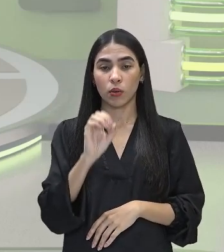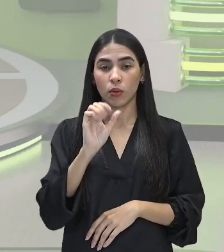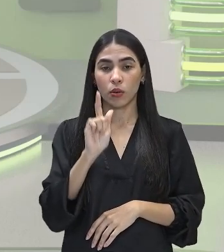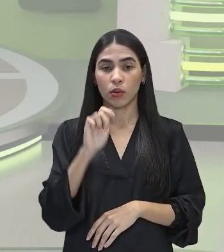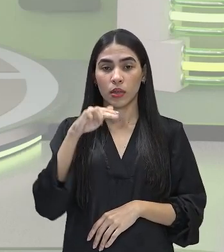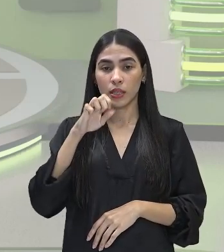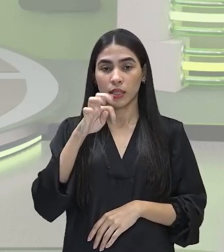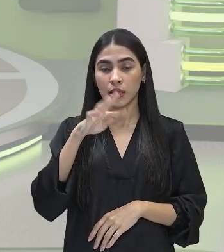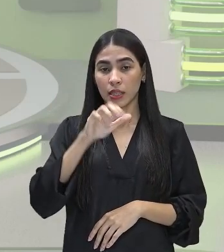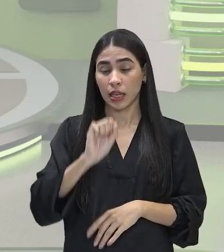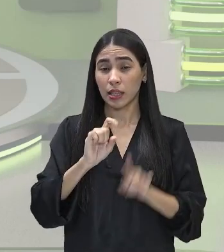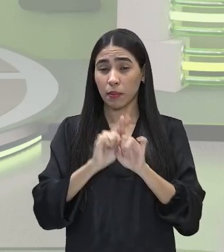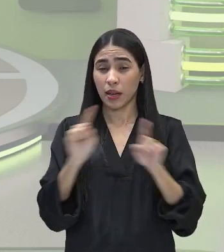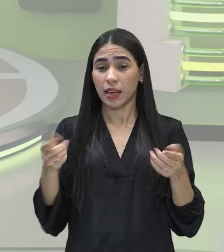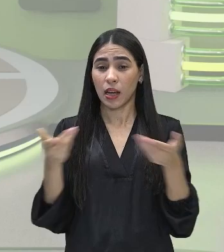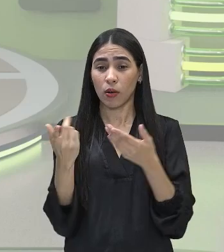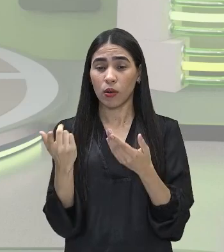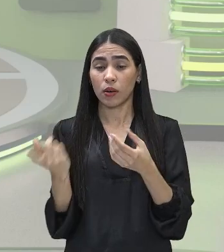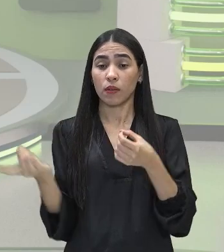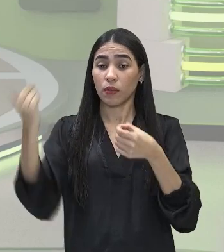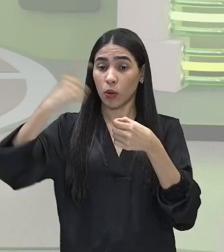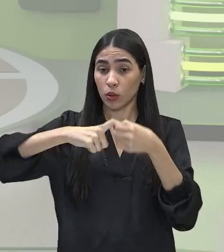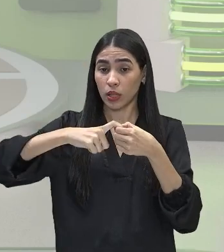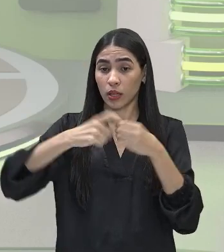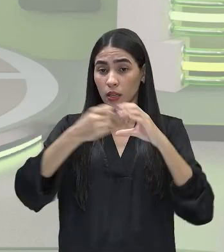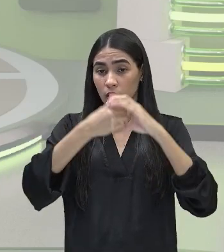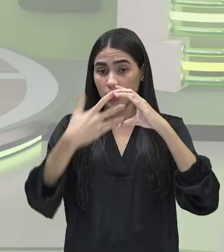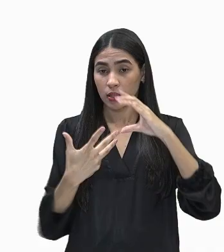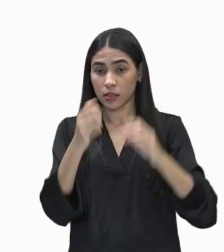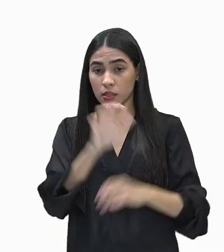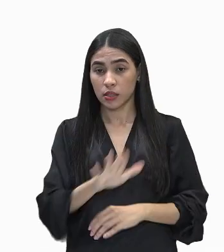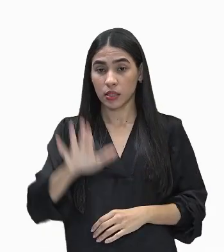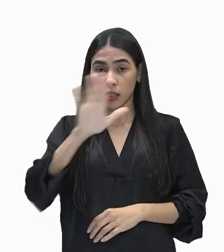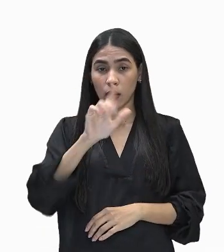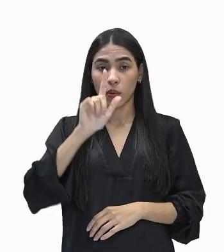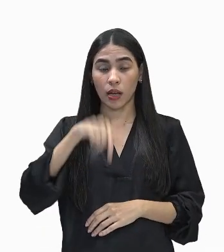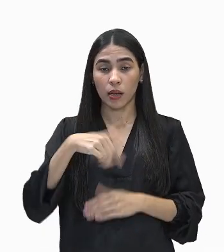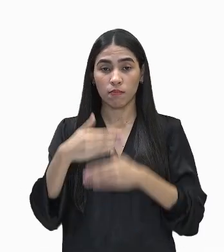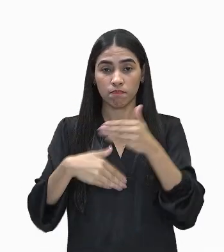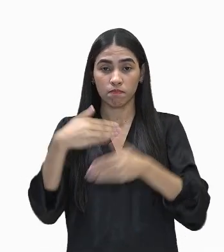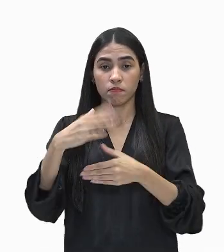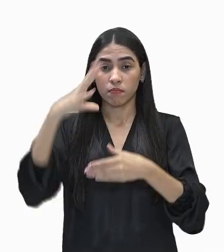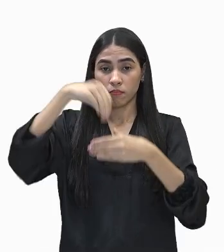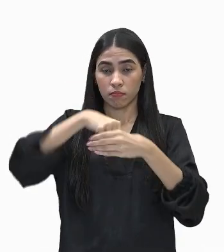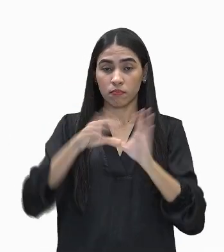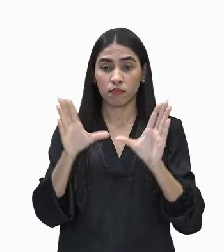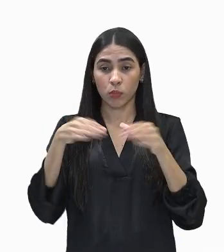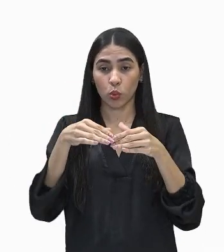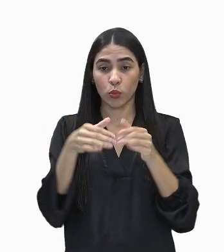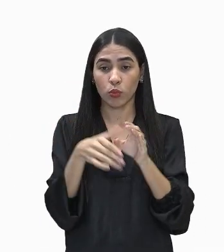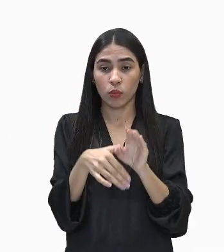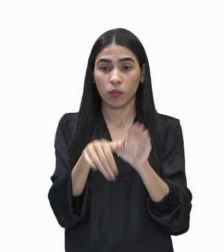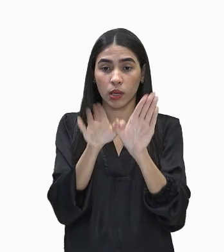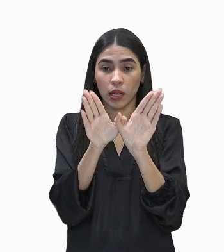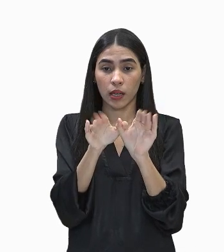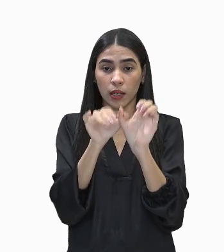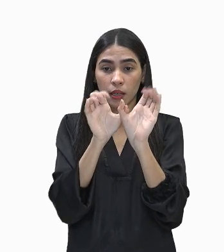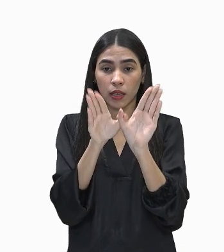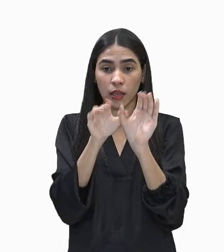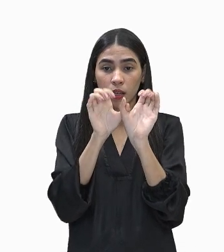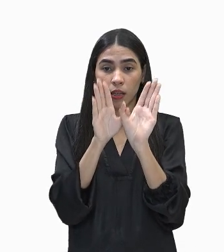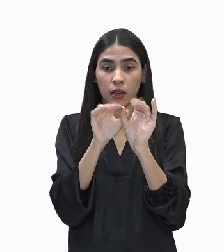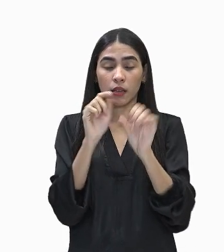vai voltar para uma característica geral que é dentro do desenvolvimento dessas aves. Então,